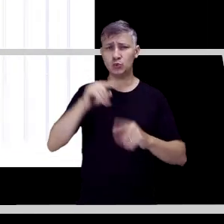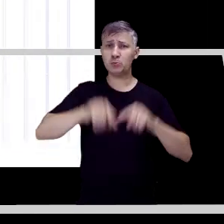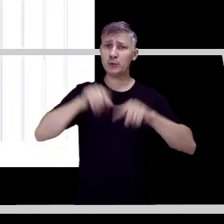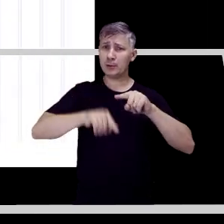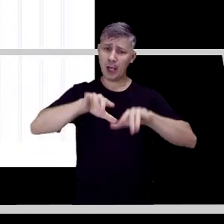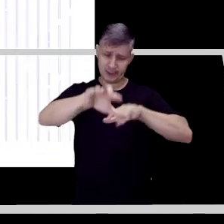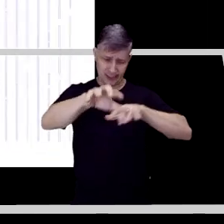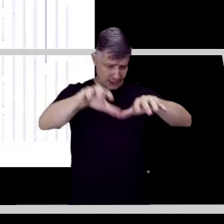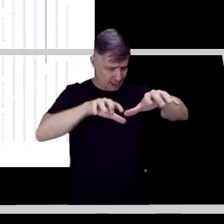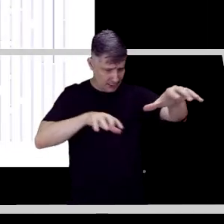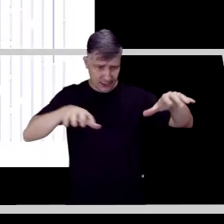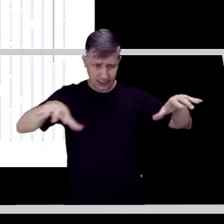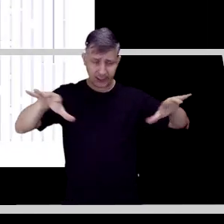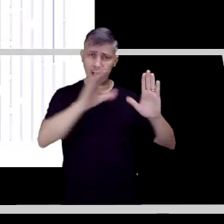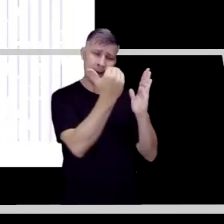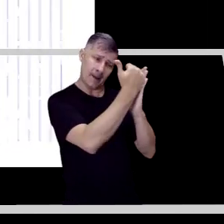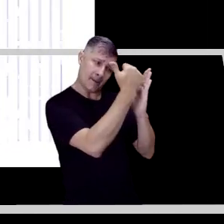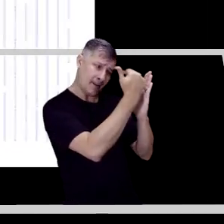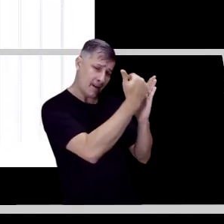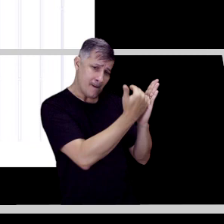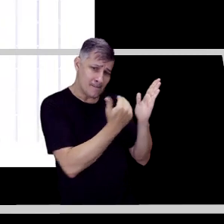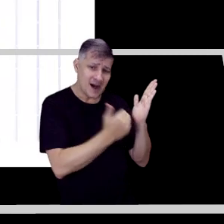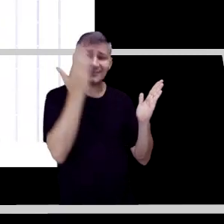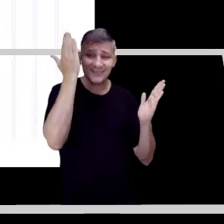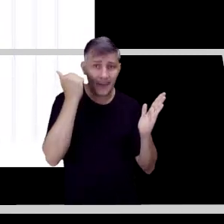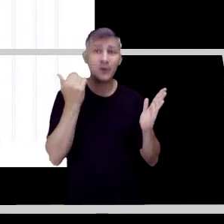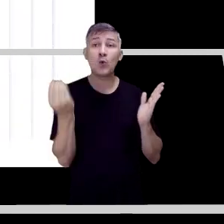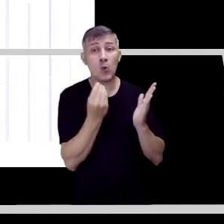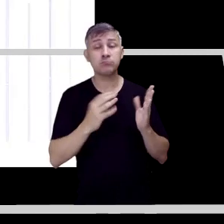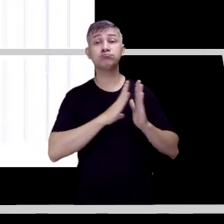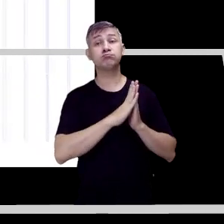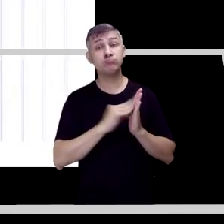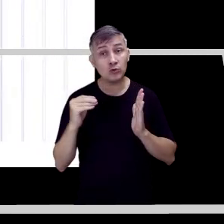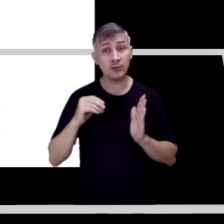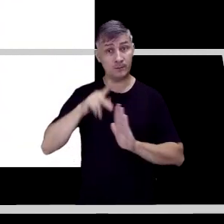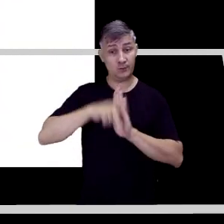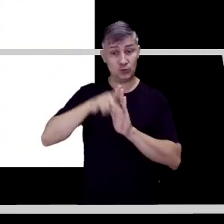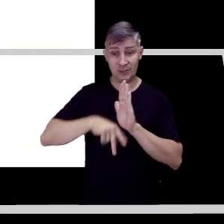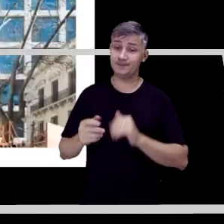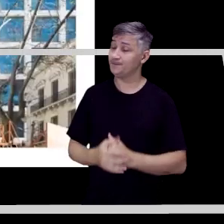esses componentes, digamos, de certa forma, catalogados no modelo do projeto.